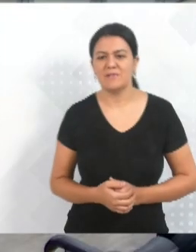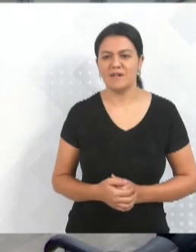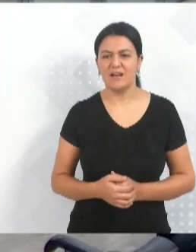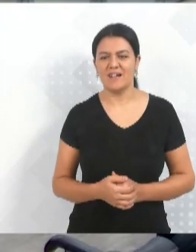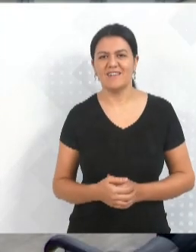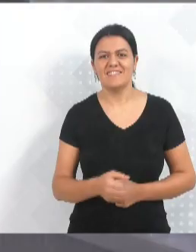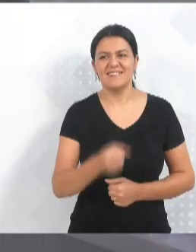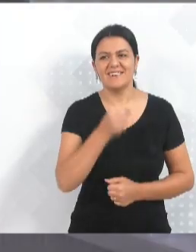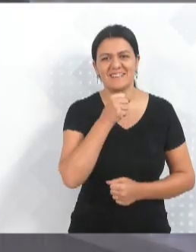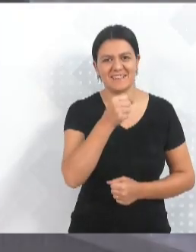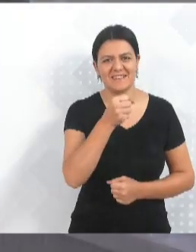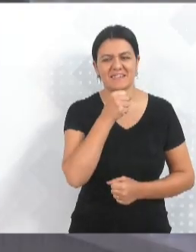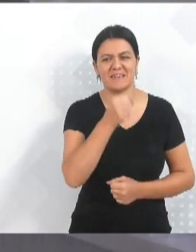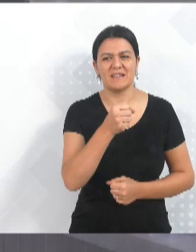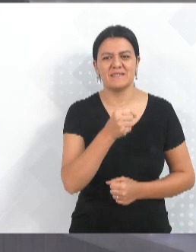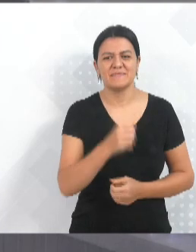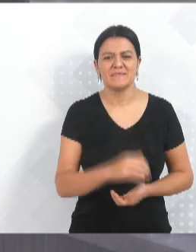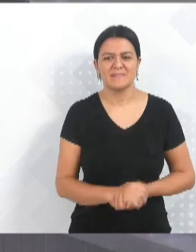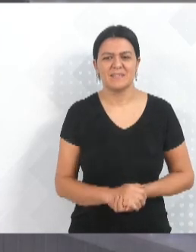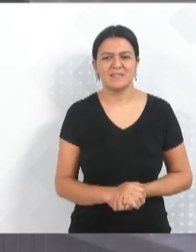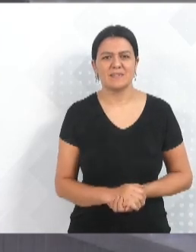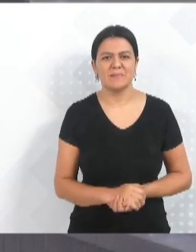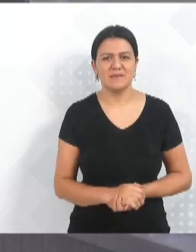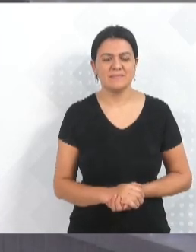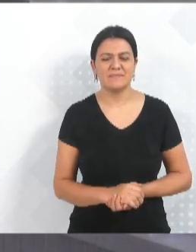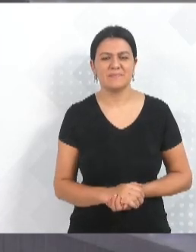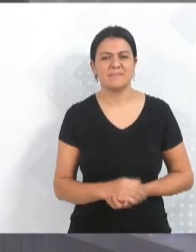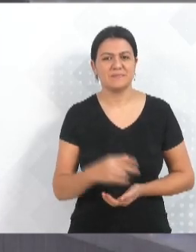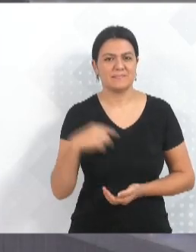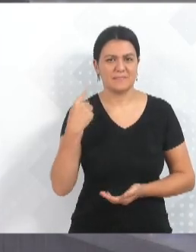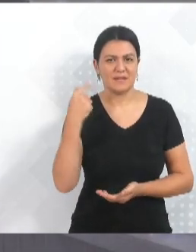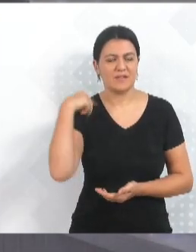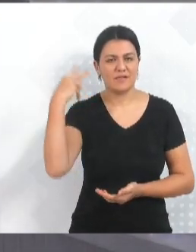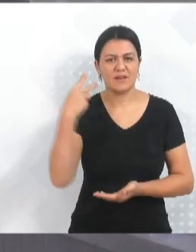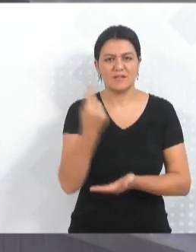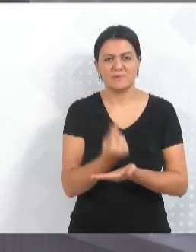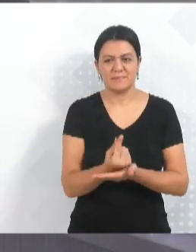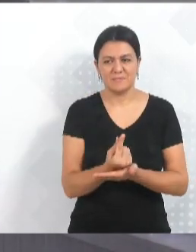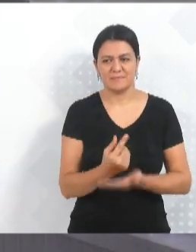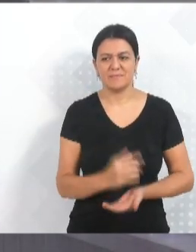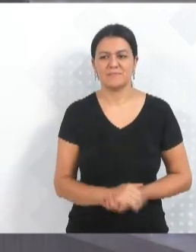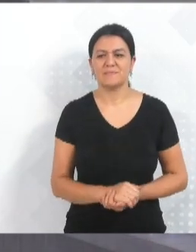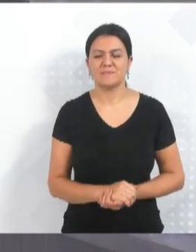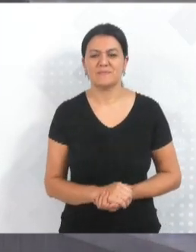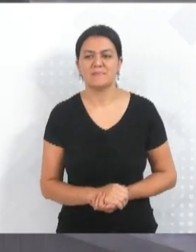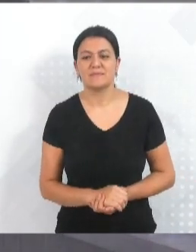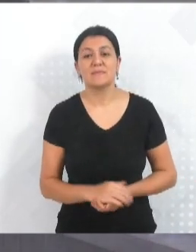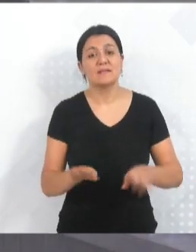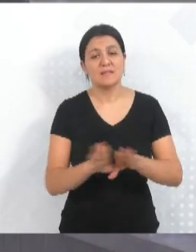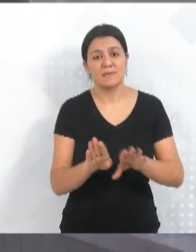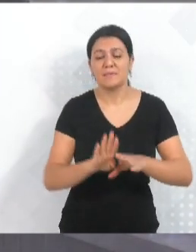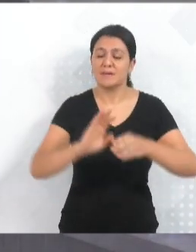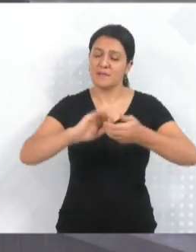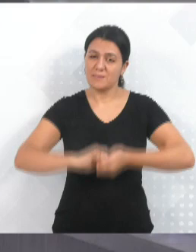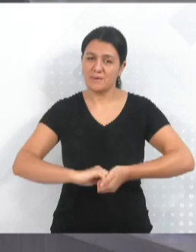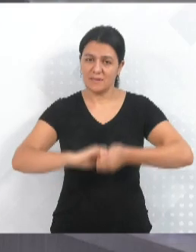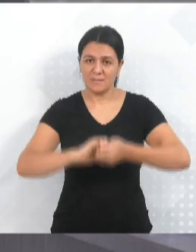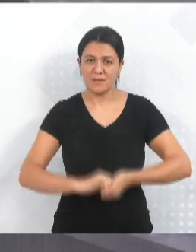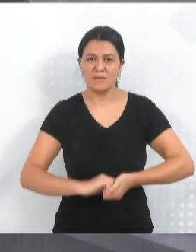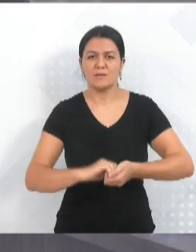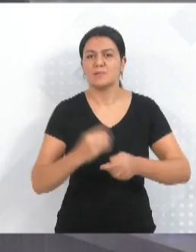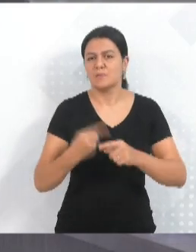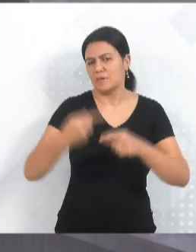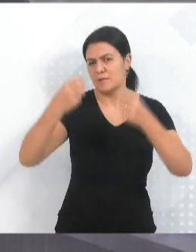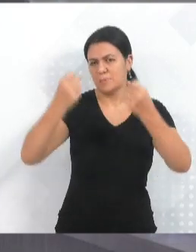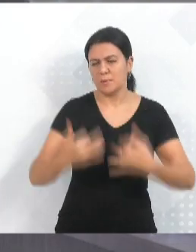parte da vereadora Cristian Loureiro repasso os trabalh do presidente Vereador Marcelo parabenizo também por citar sobre isso